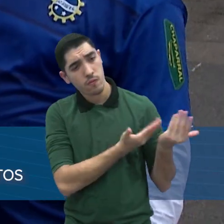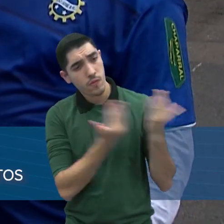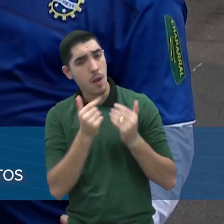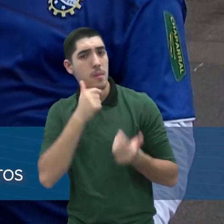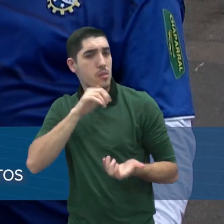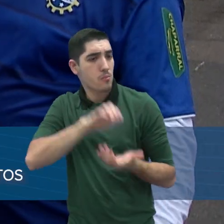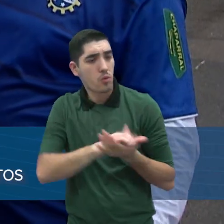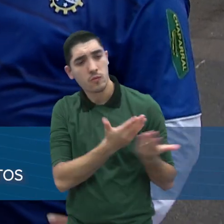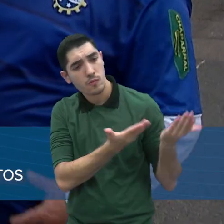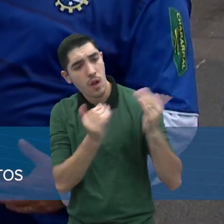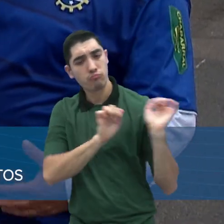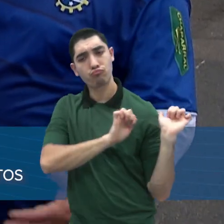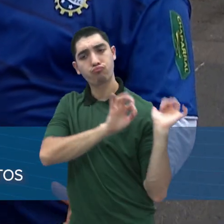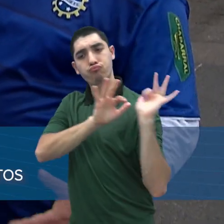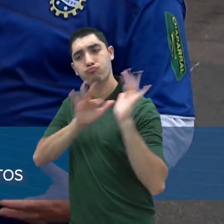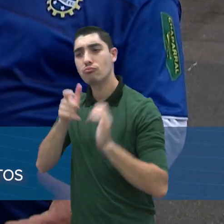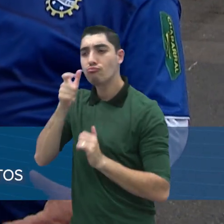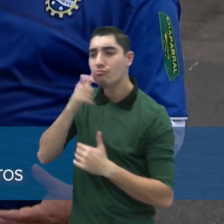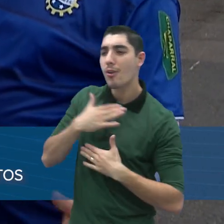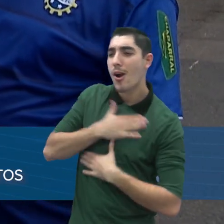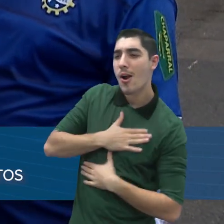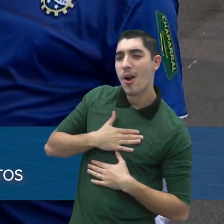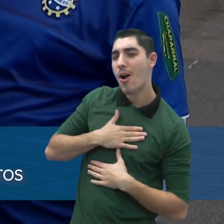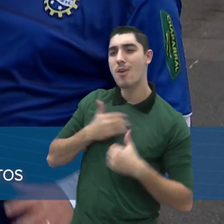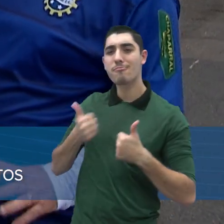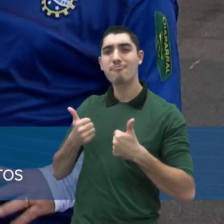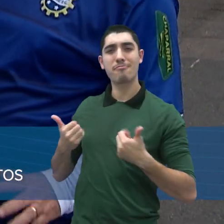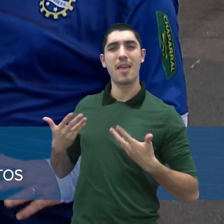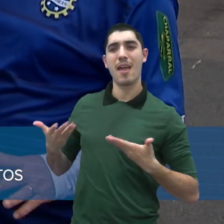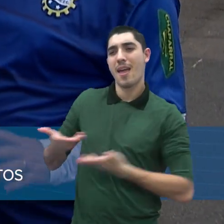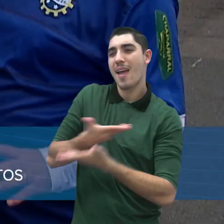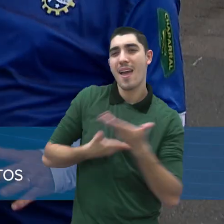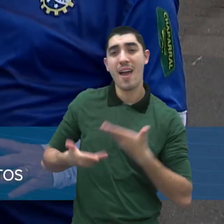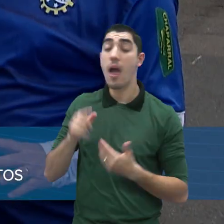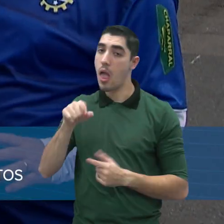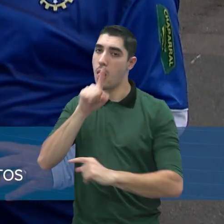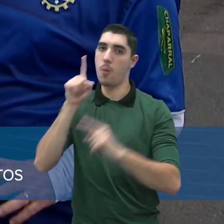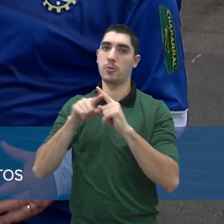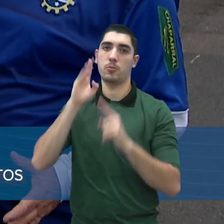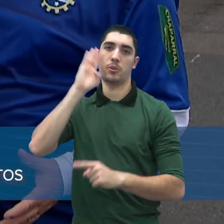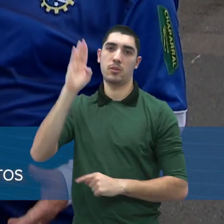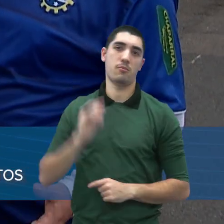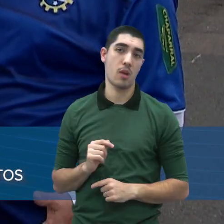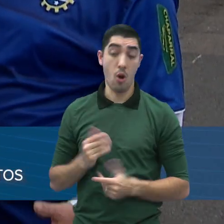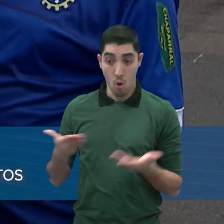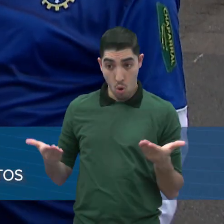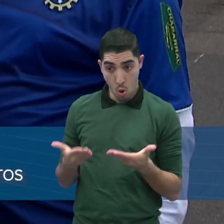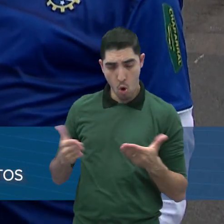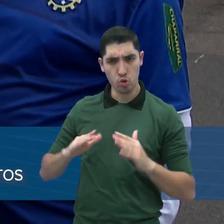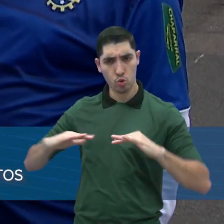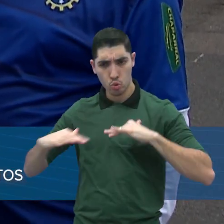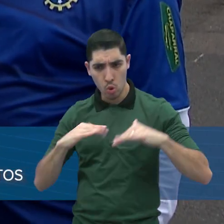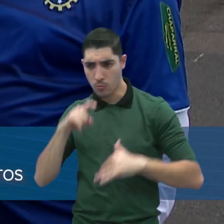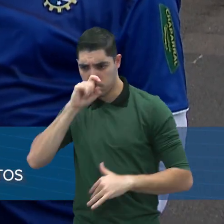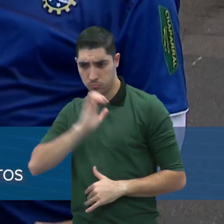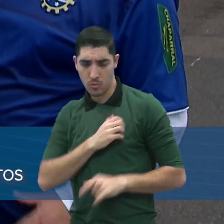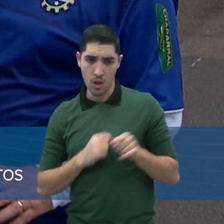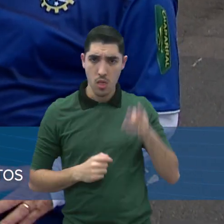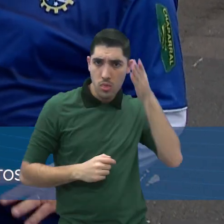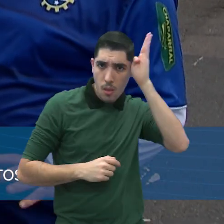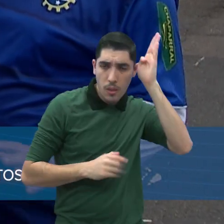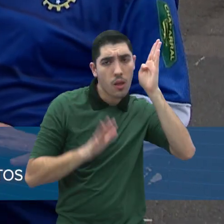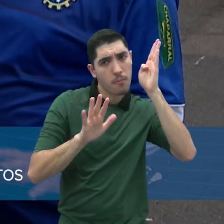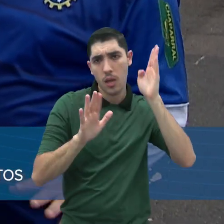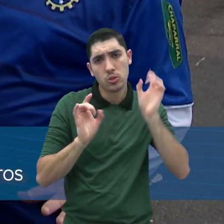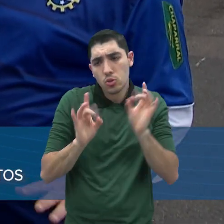sua esposa e curtir, participar, se divertir. Esse é o objetivo. Mesmo hoje um jogo contra o rival, nosso Taubaté,